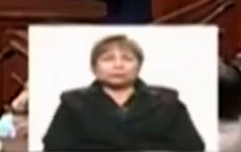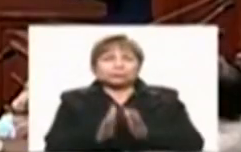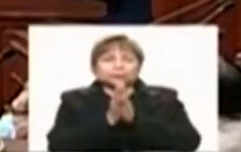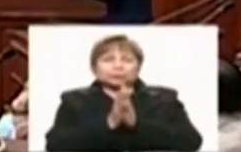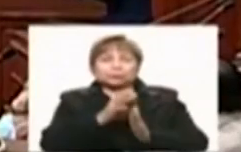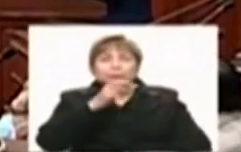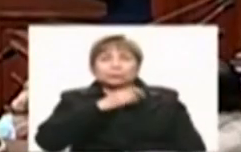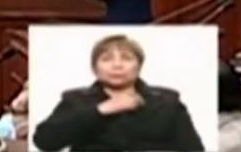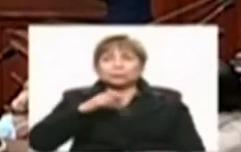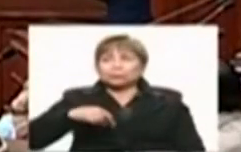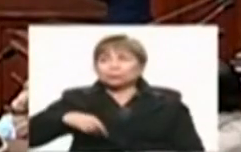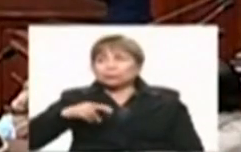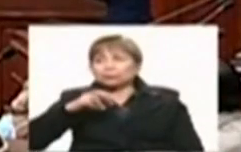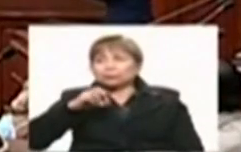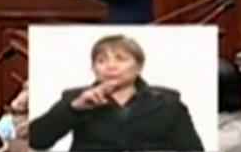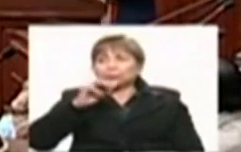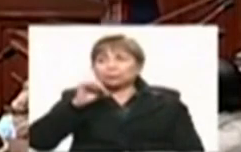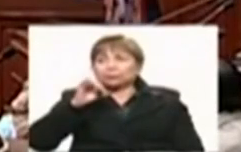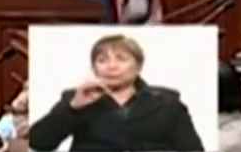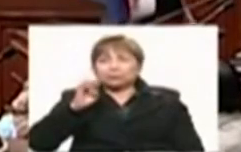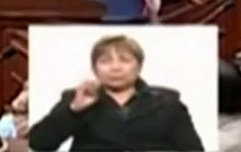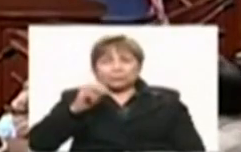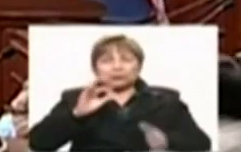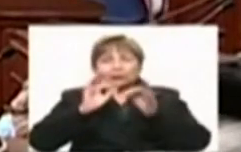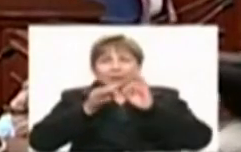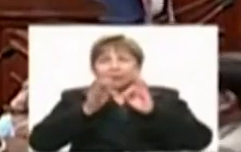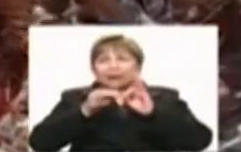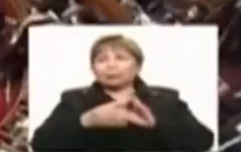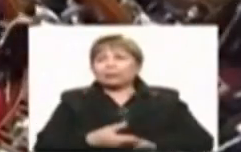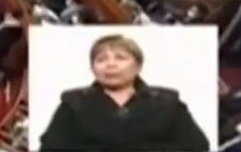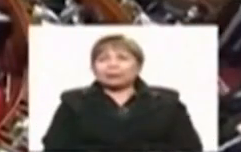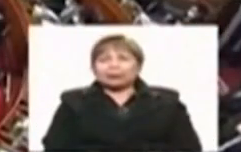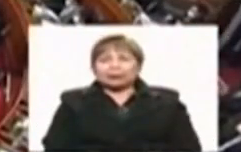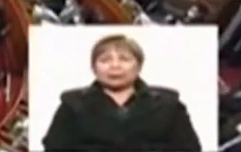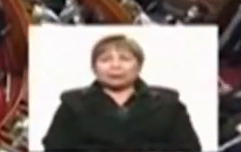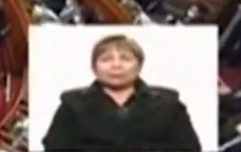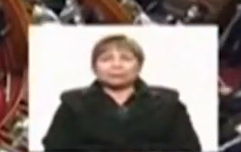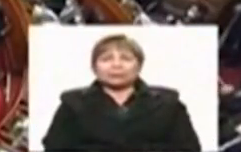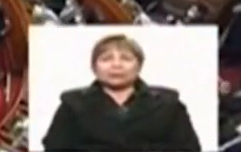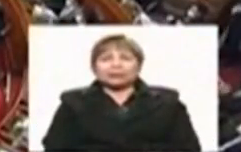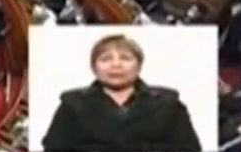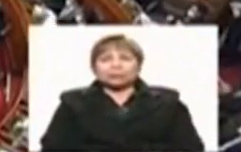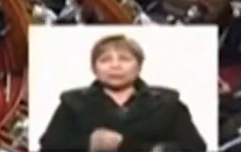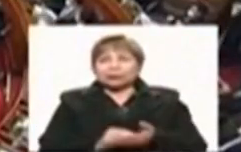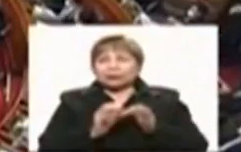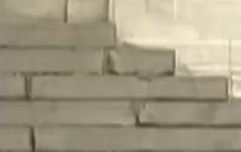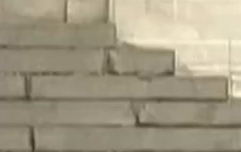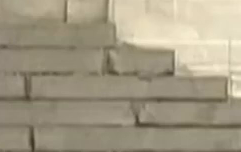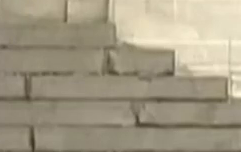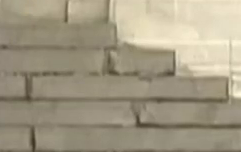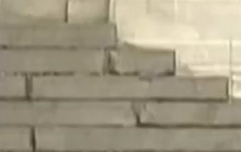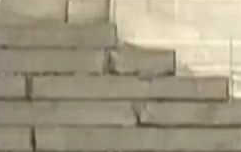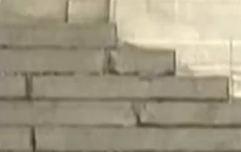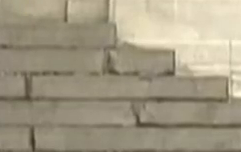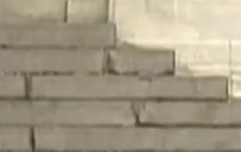nome devido bellido para o cargo não foi fácil com resistência do congresso ele era tido como figura mais a queda do governo e